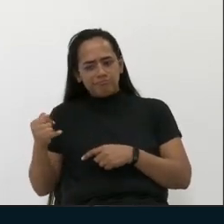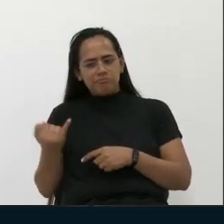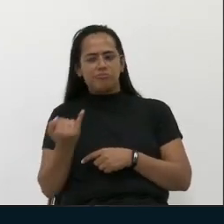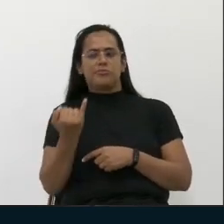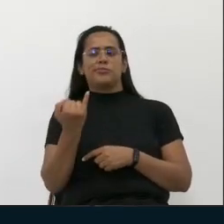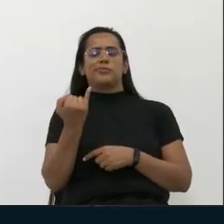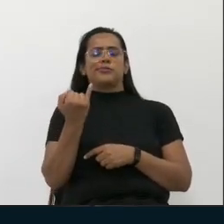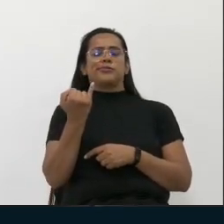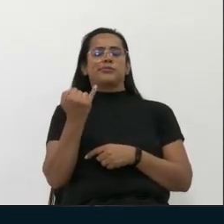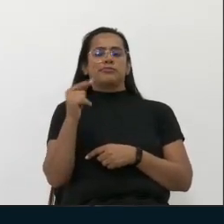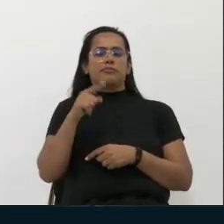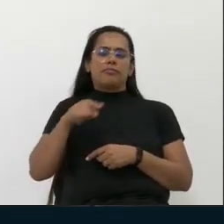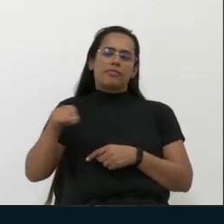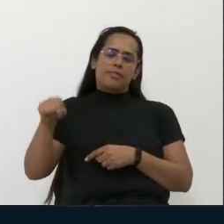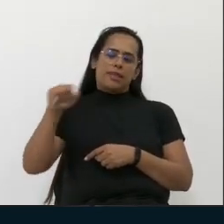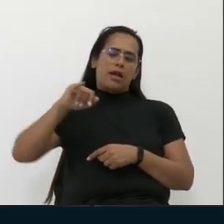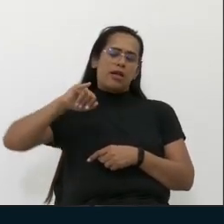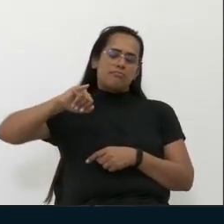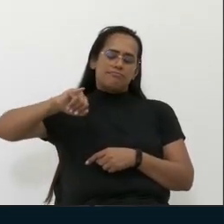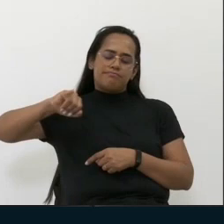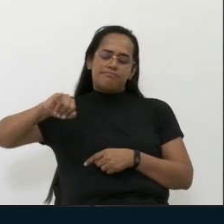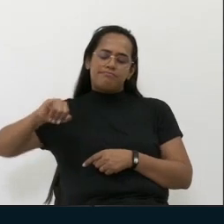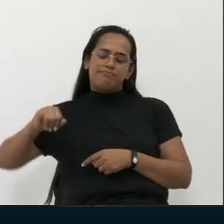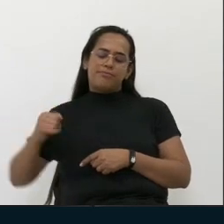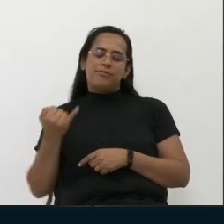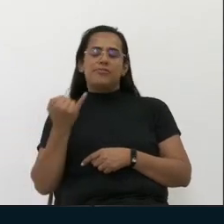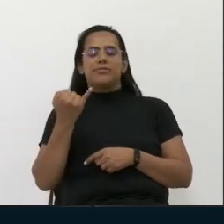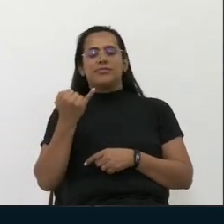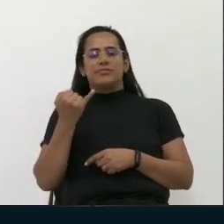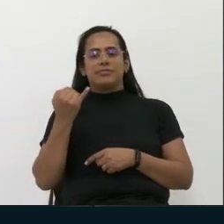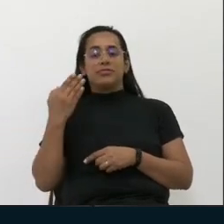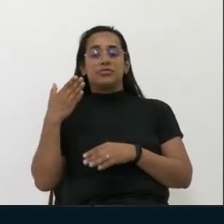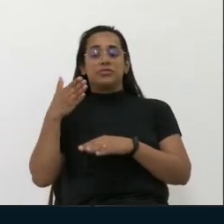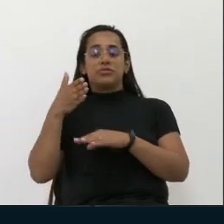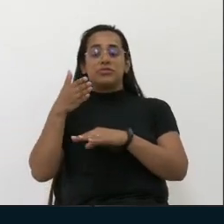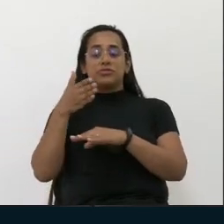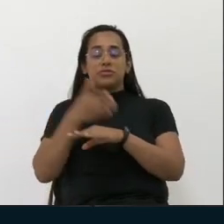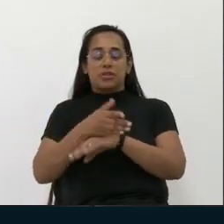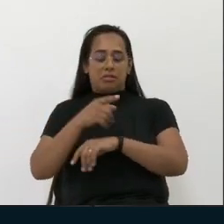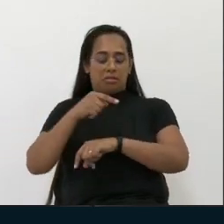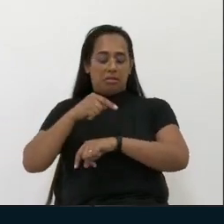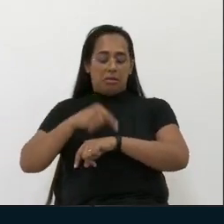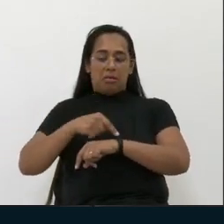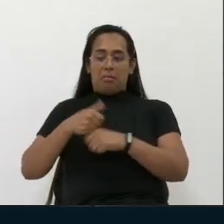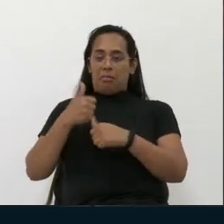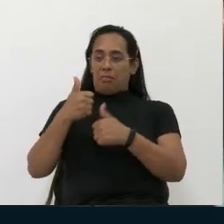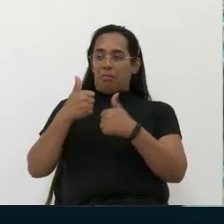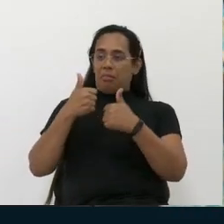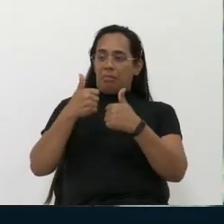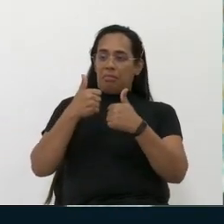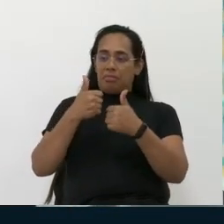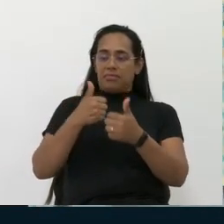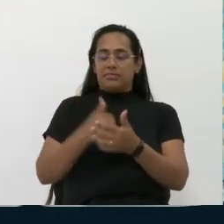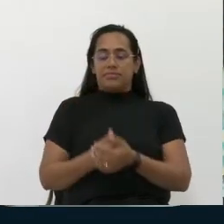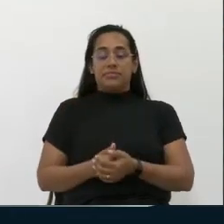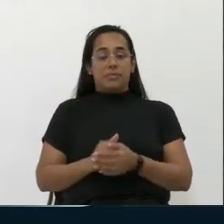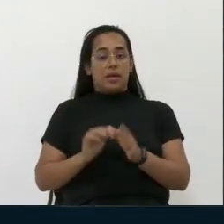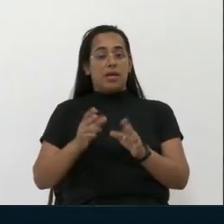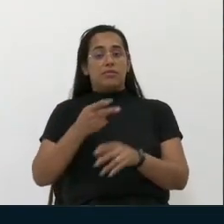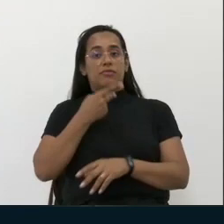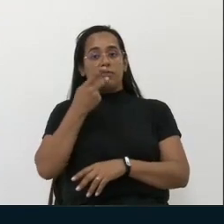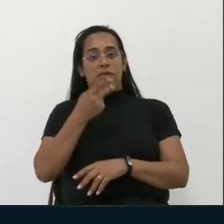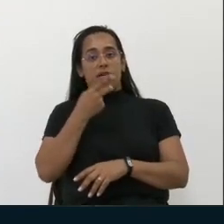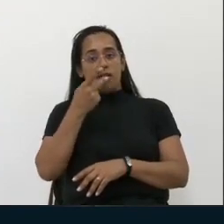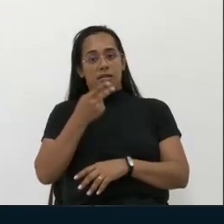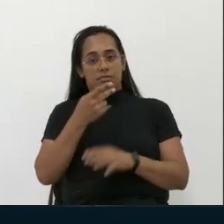são oportunismo. Ele chega na hora do bem bom. Mas eu vou falar pela liderança depois,